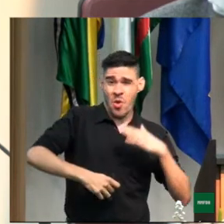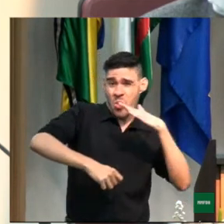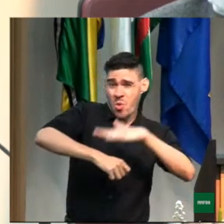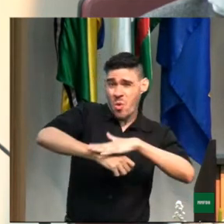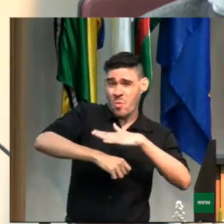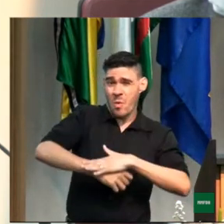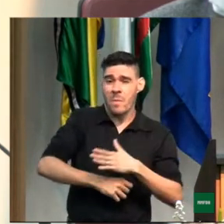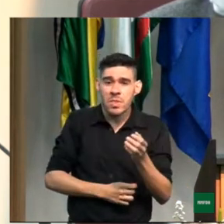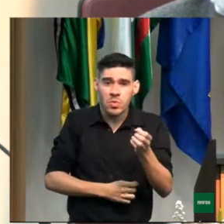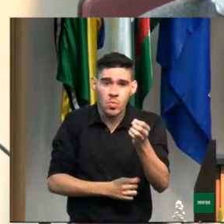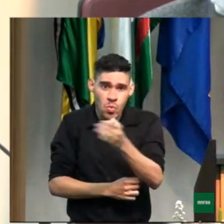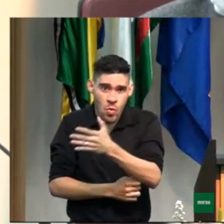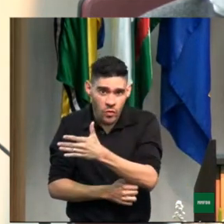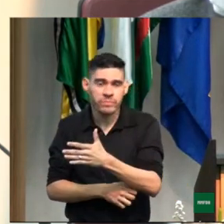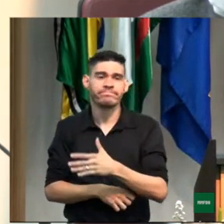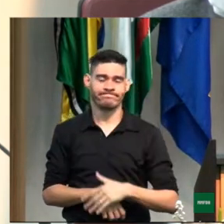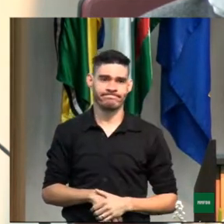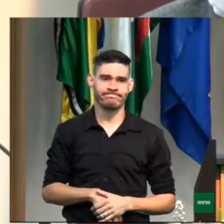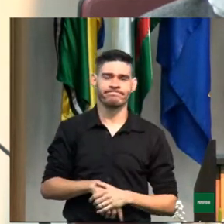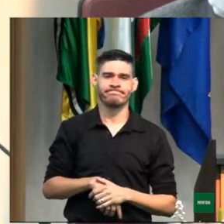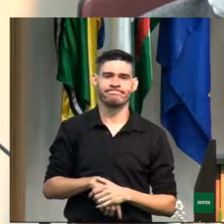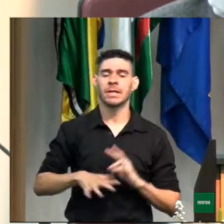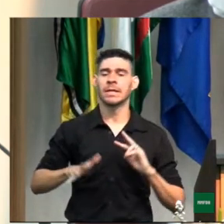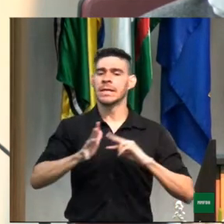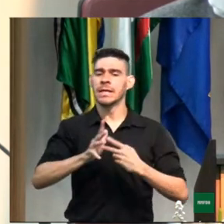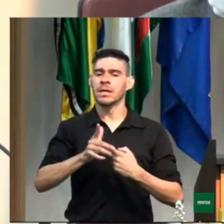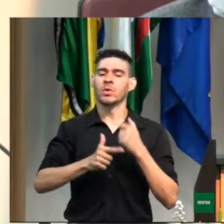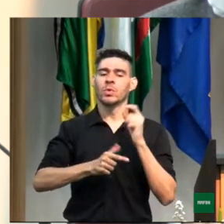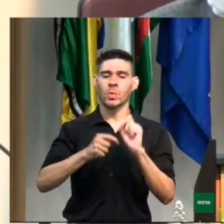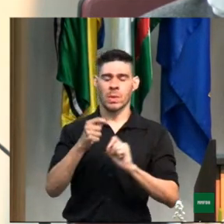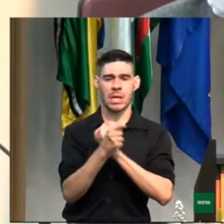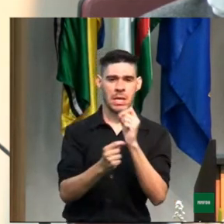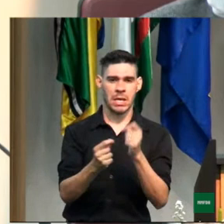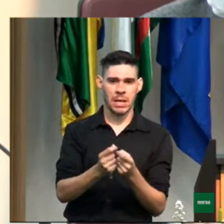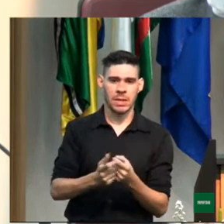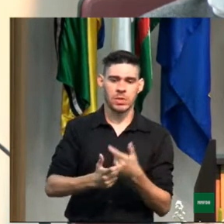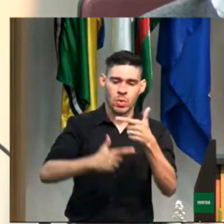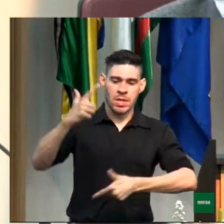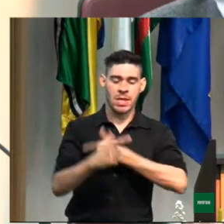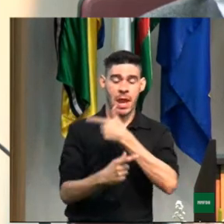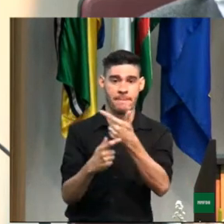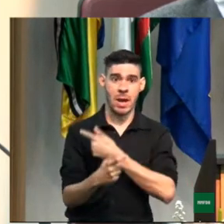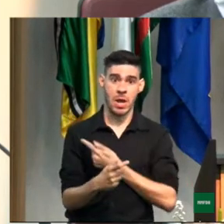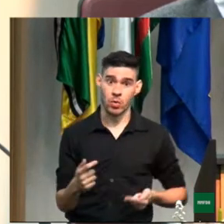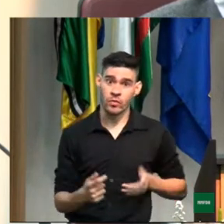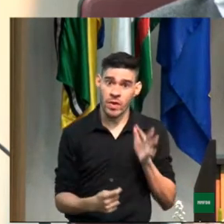no que diz respeito às ações dentro do governo federal. Nós